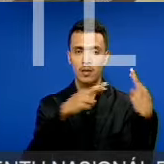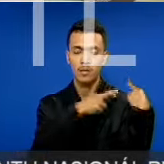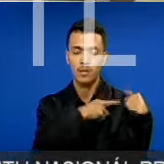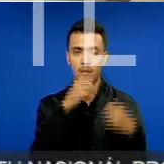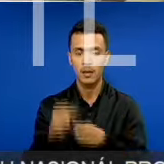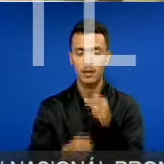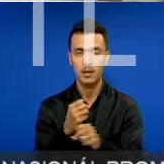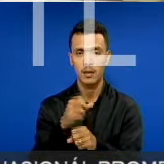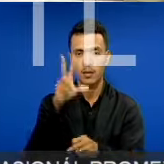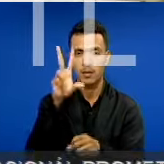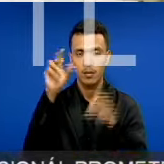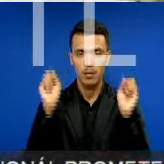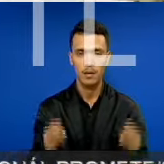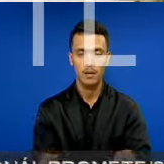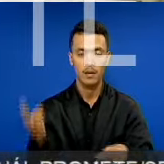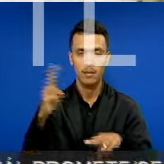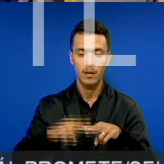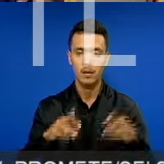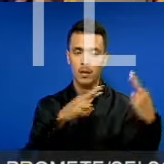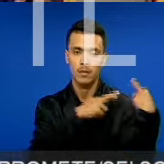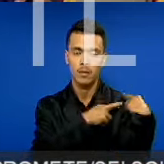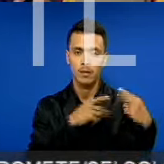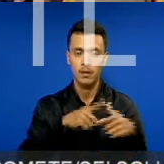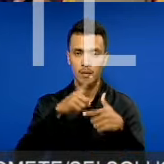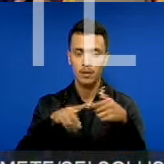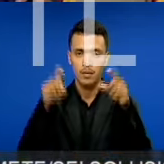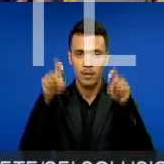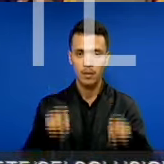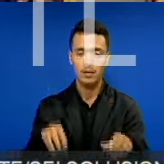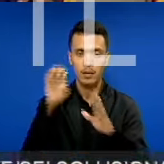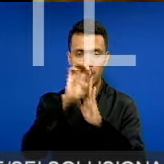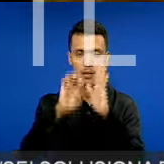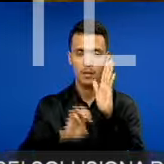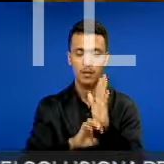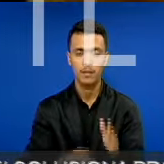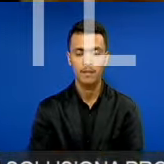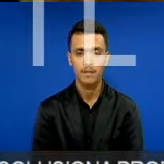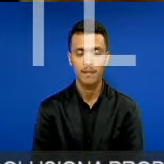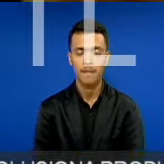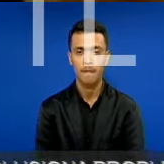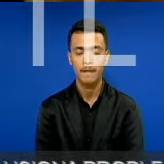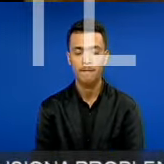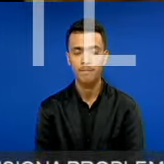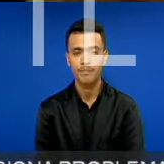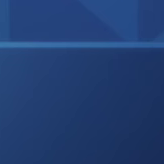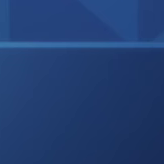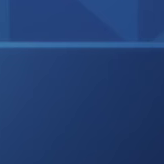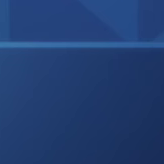tinentolo, mai be se bele estende mandato depende ba necessidade de Estado. Laurindo Razhaba, Domingos de Deus,